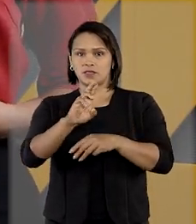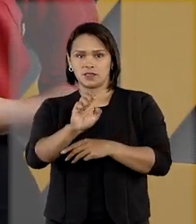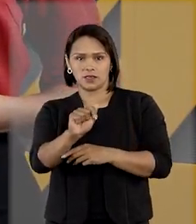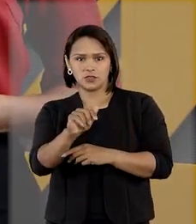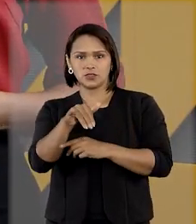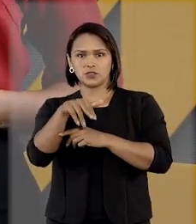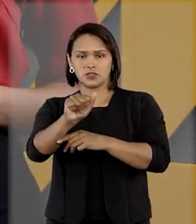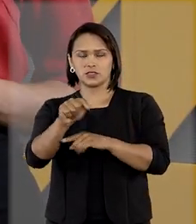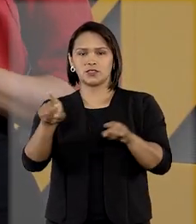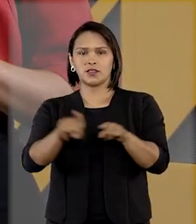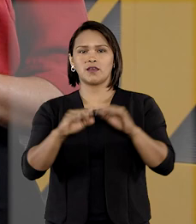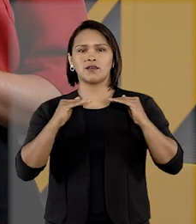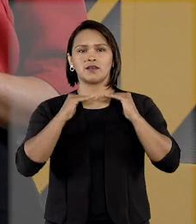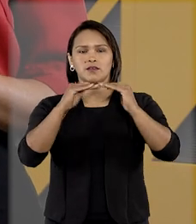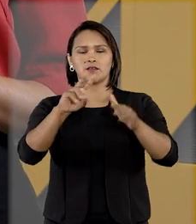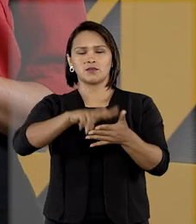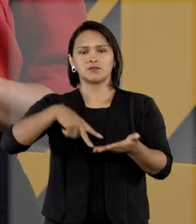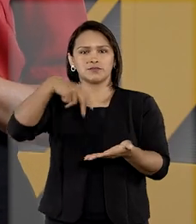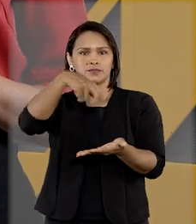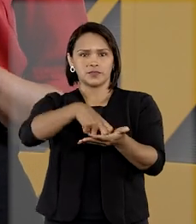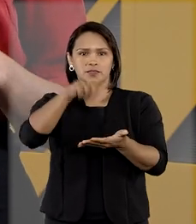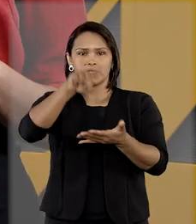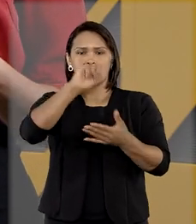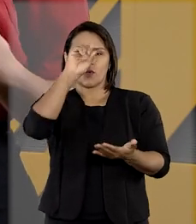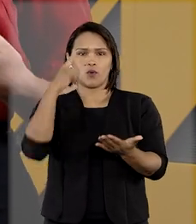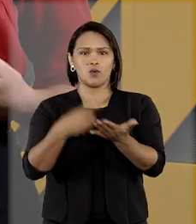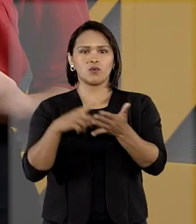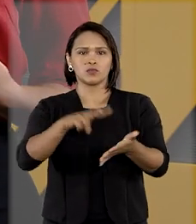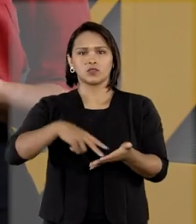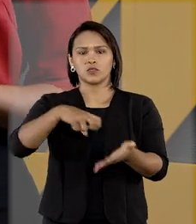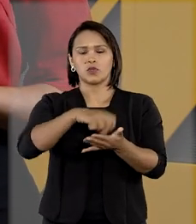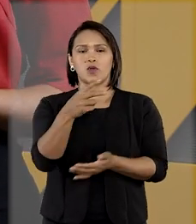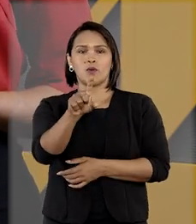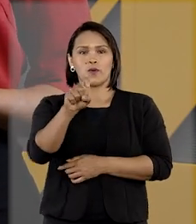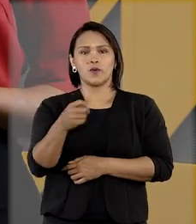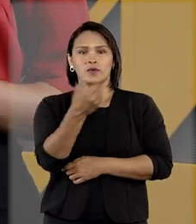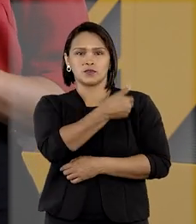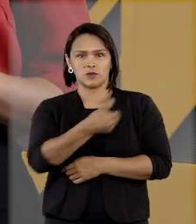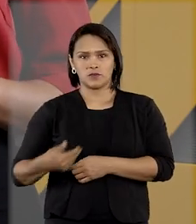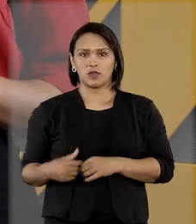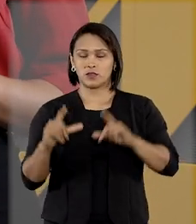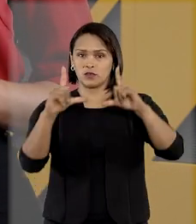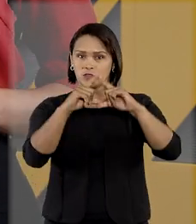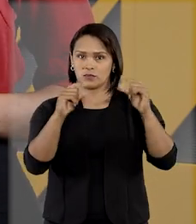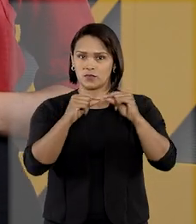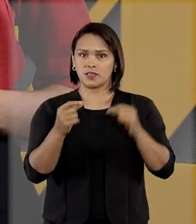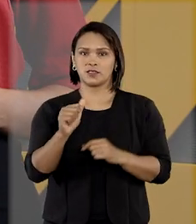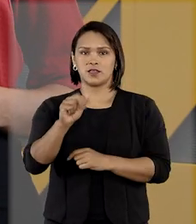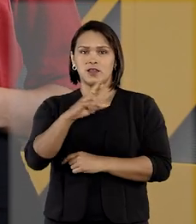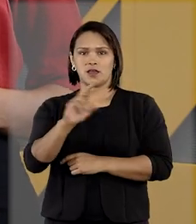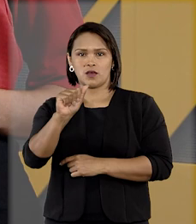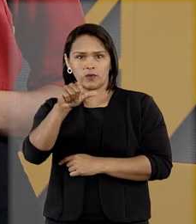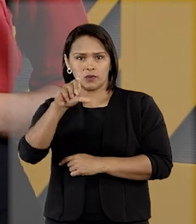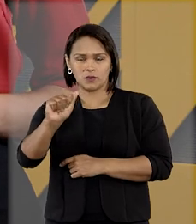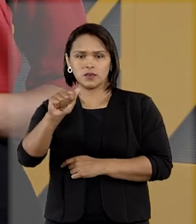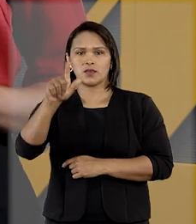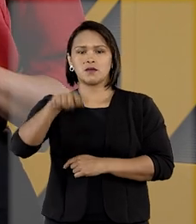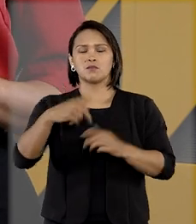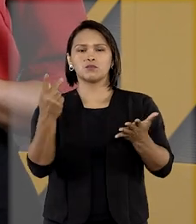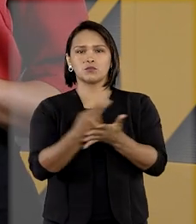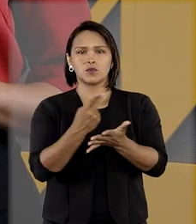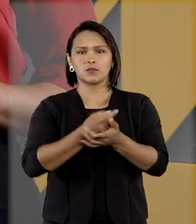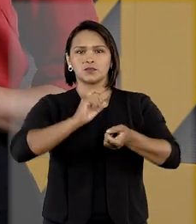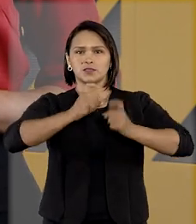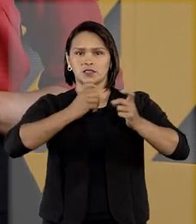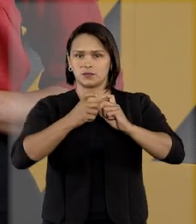ministra Regina Helena Costa restabeleceu sentença que condenou o ex-governador do Distrito Federal, José Roberto Arruda,